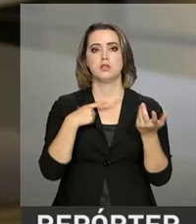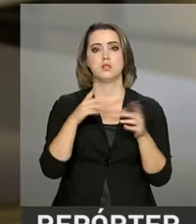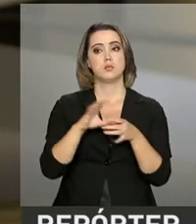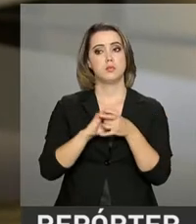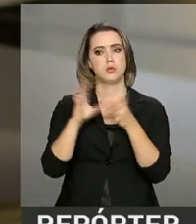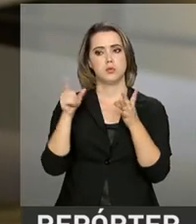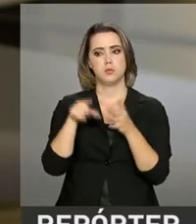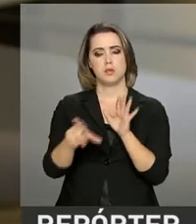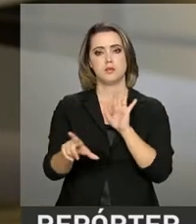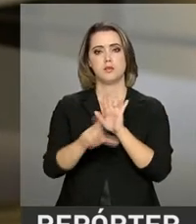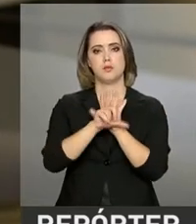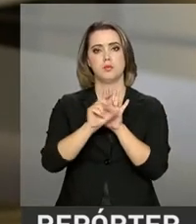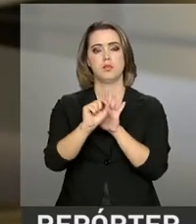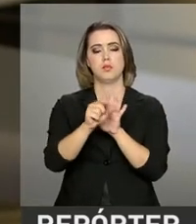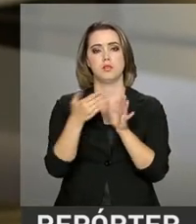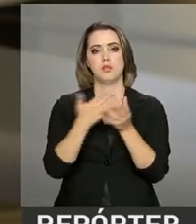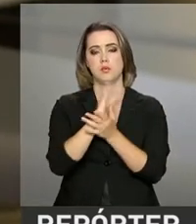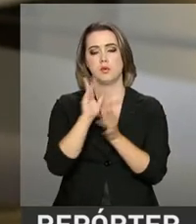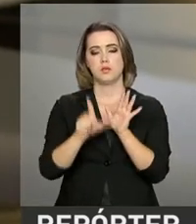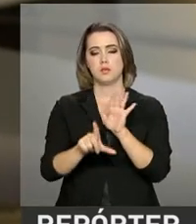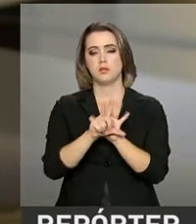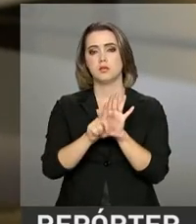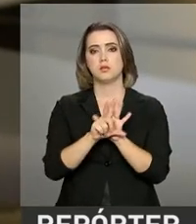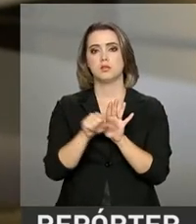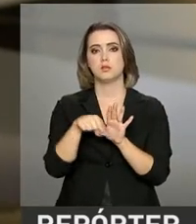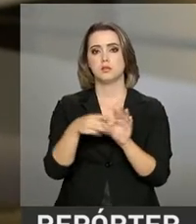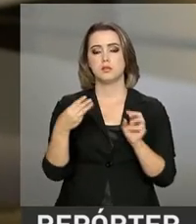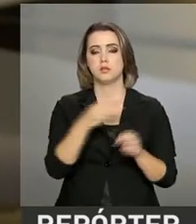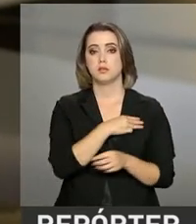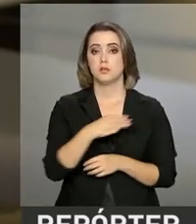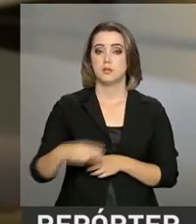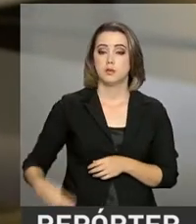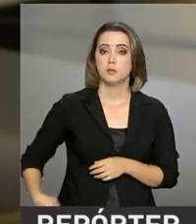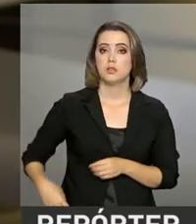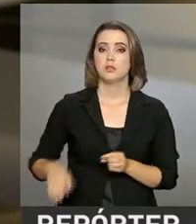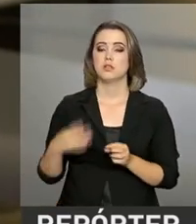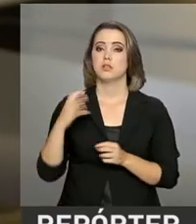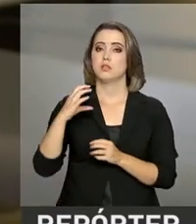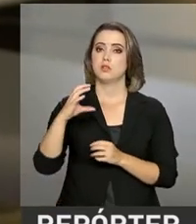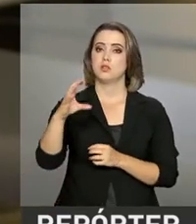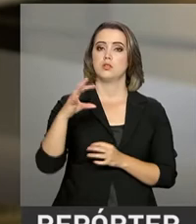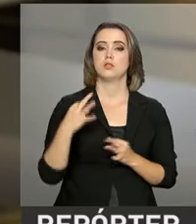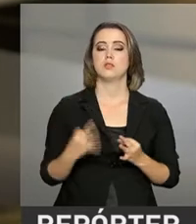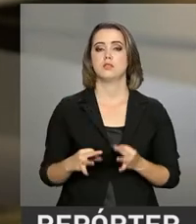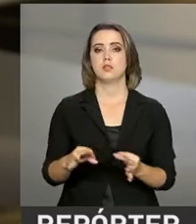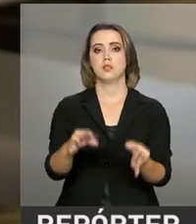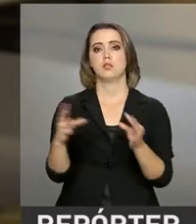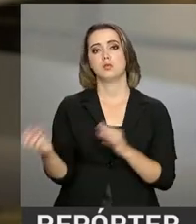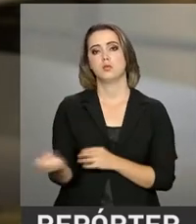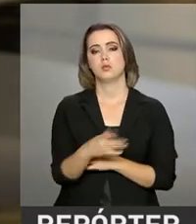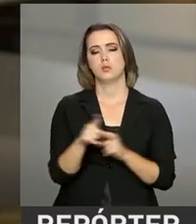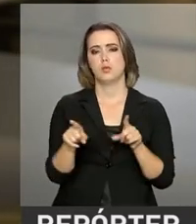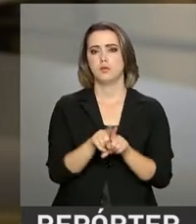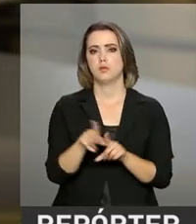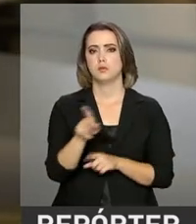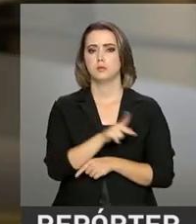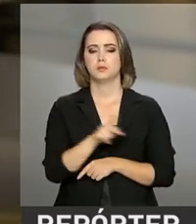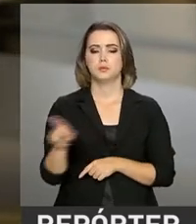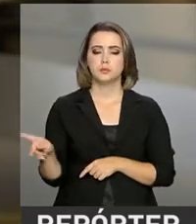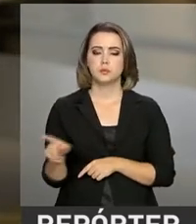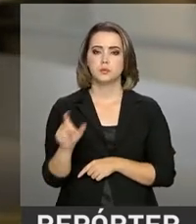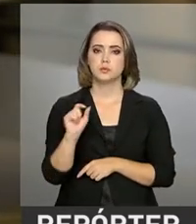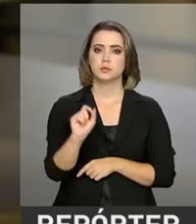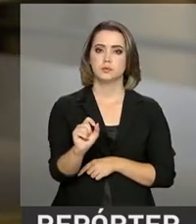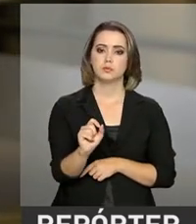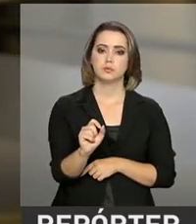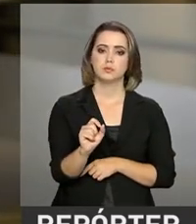com a presença do ministro da Ciência, Tecnologia, Inovações e Comunicações, Gilberto Kassab, do presidente da Associação